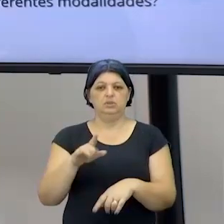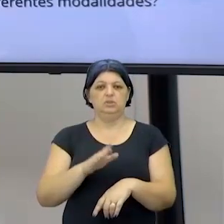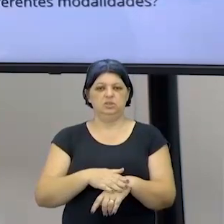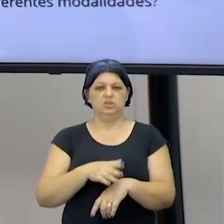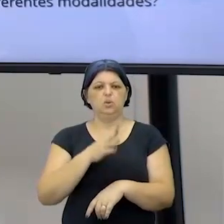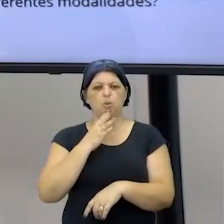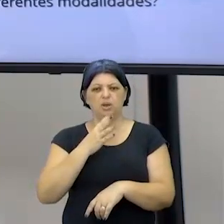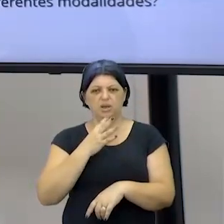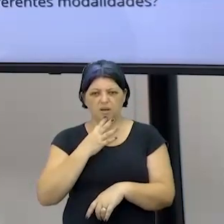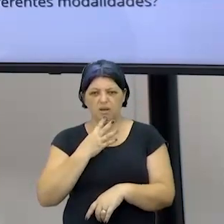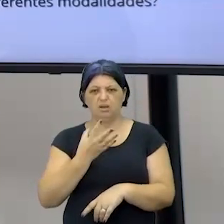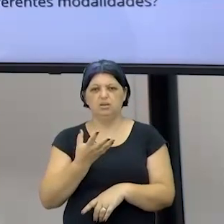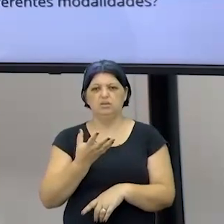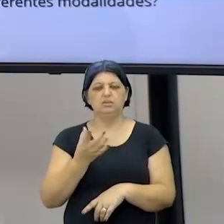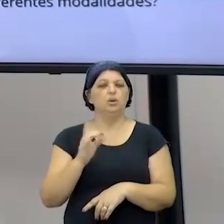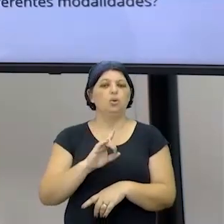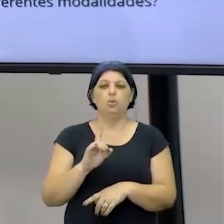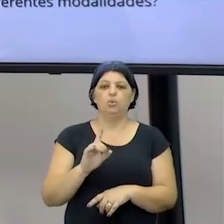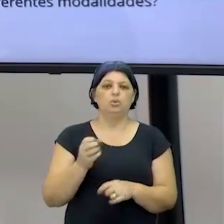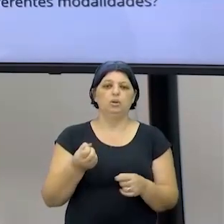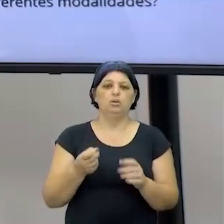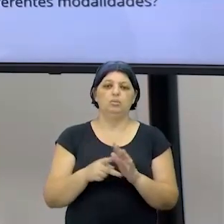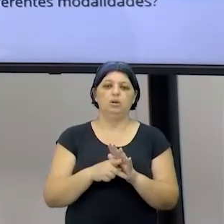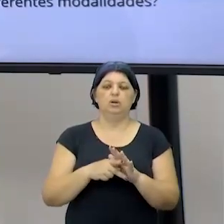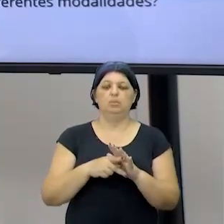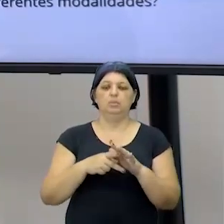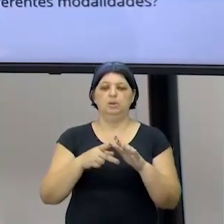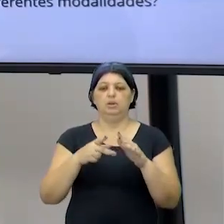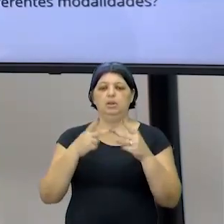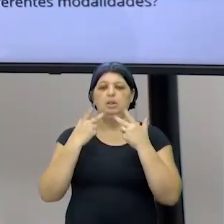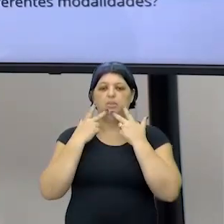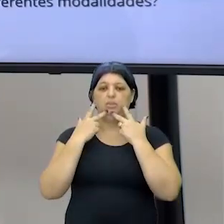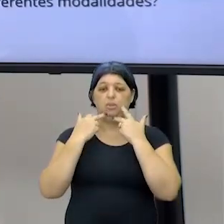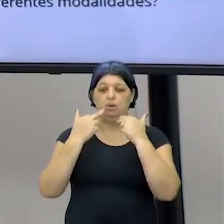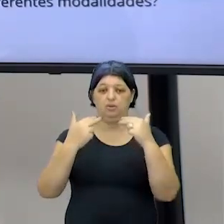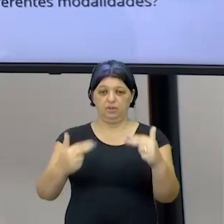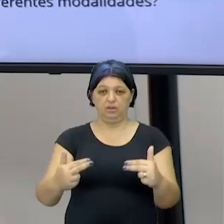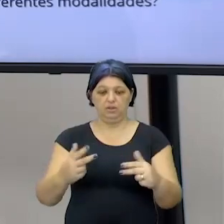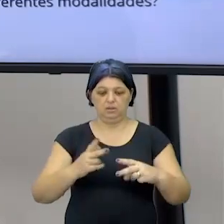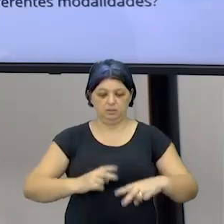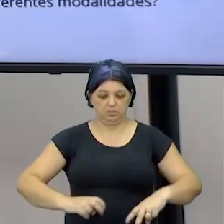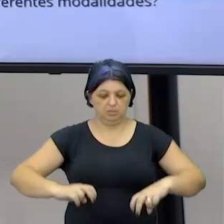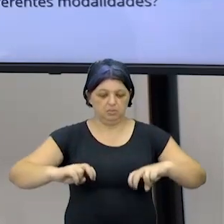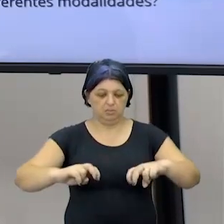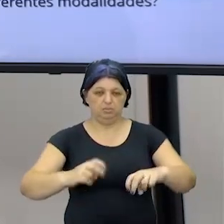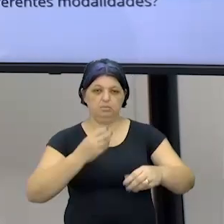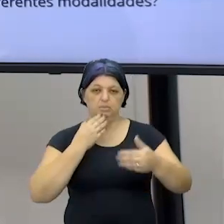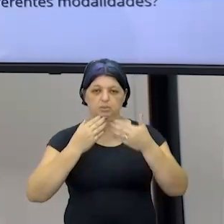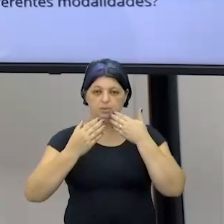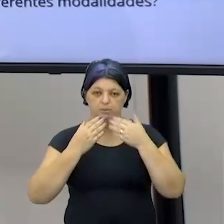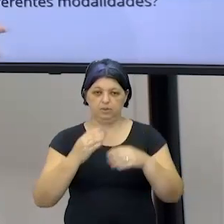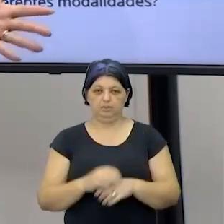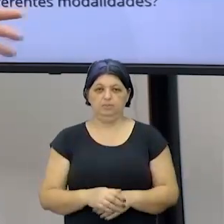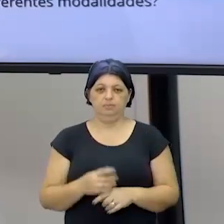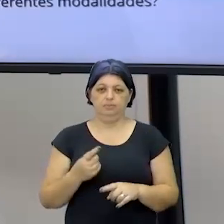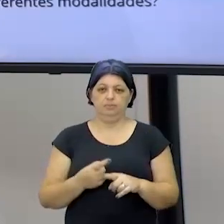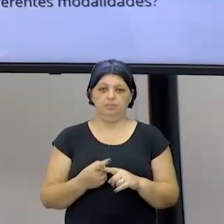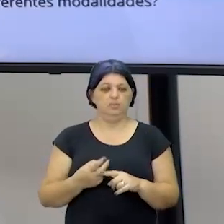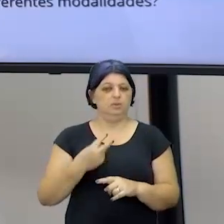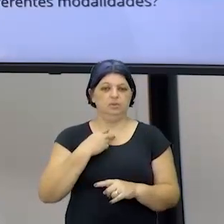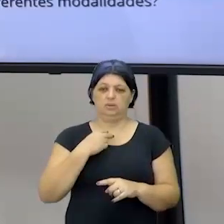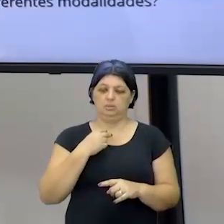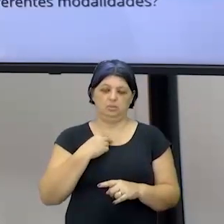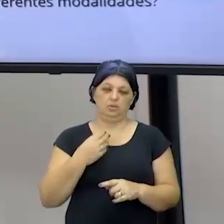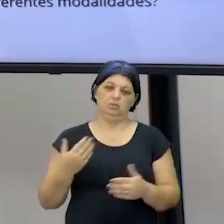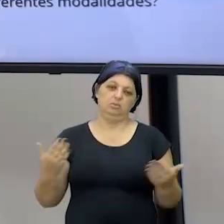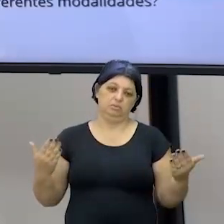ouviram falar ou não e trazer novidades a essa roda de conversa. Como eu não posso fazer a roda de conversa aqui,